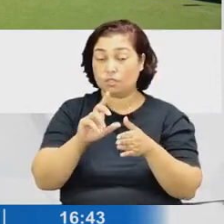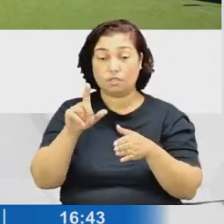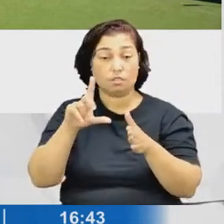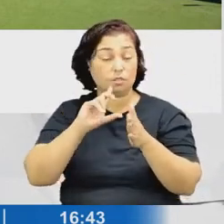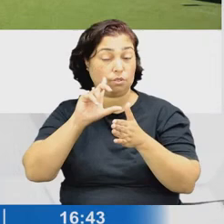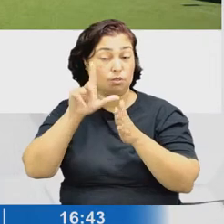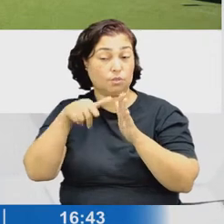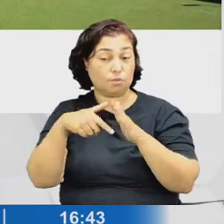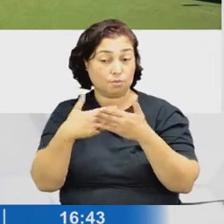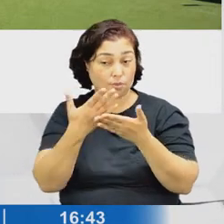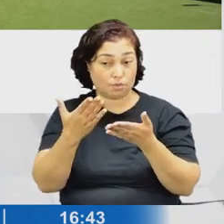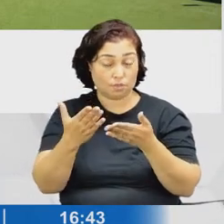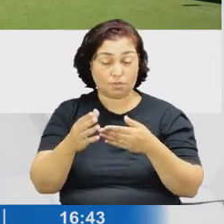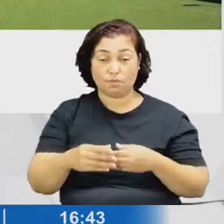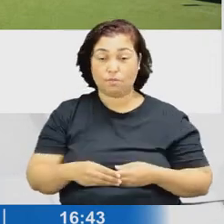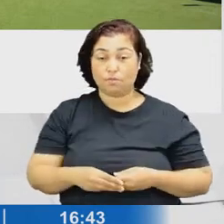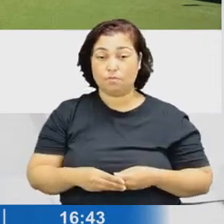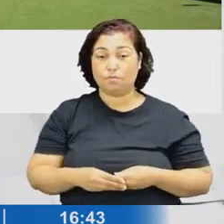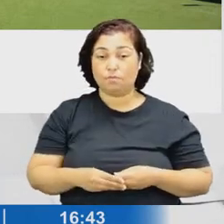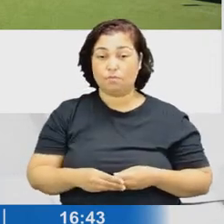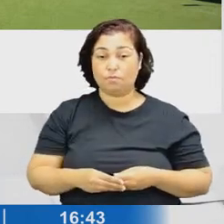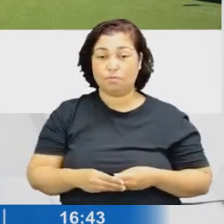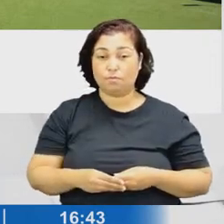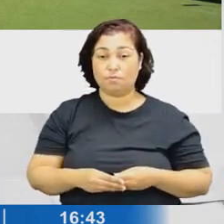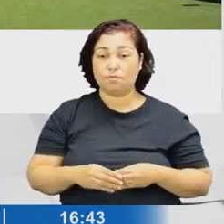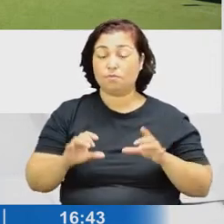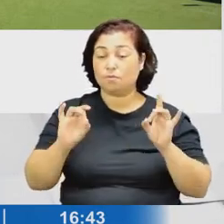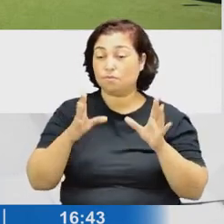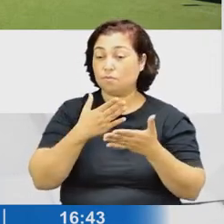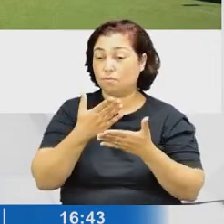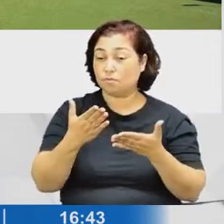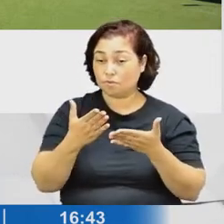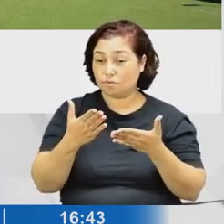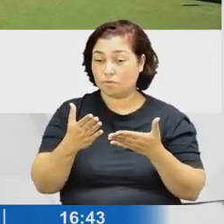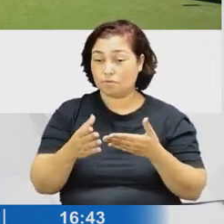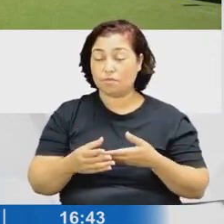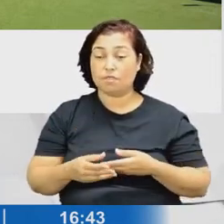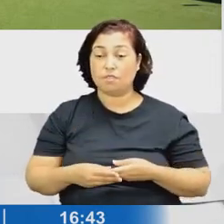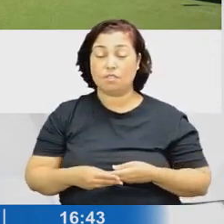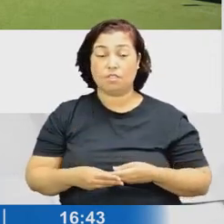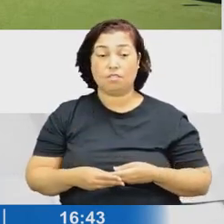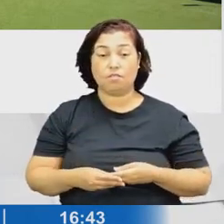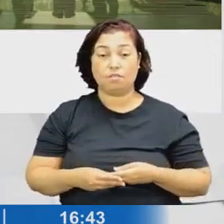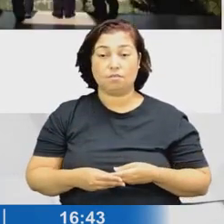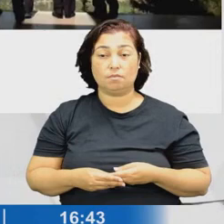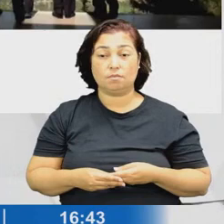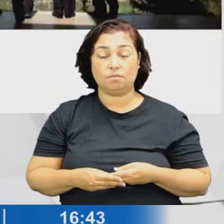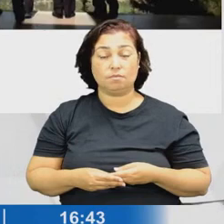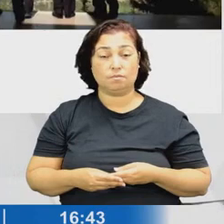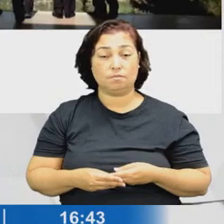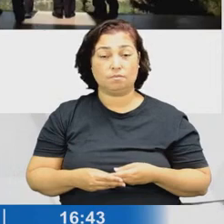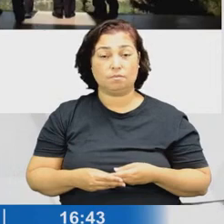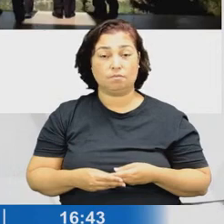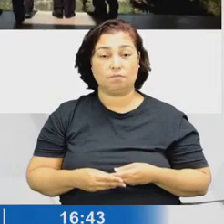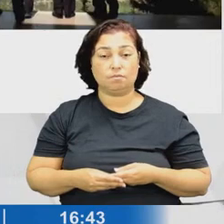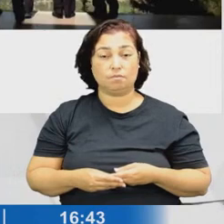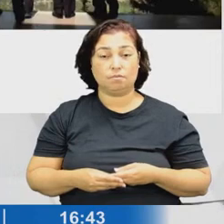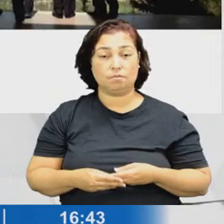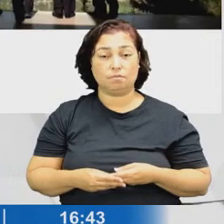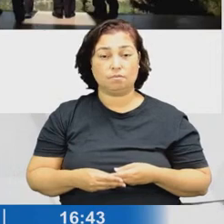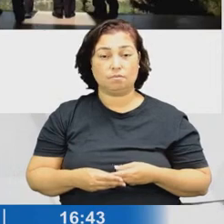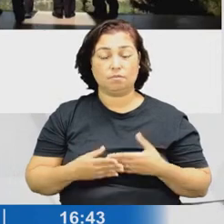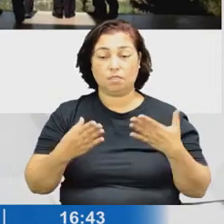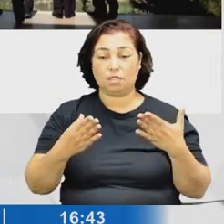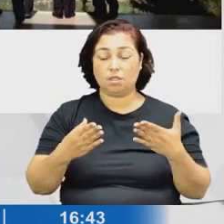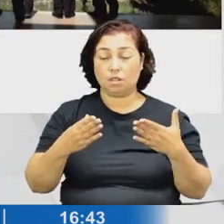Olha que imagem que passa Qual é a dificuldade de fazer isso é só ficar atento quem tá com a câmera entendeu ó com pessoas aquela foto ali